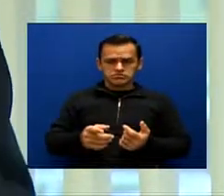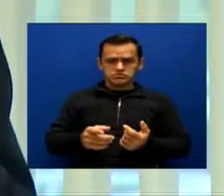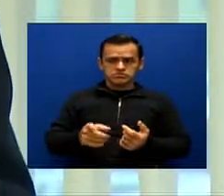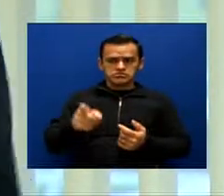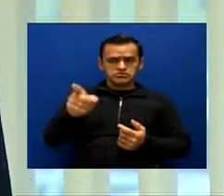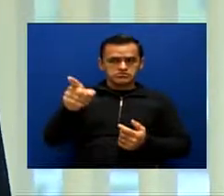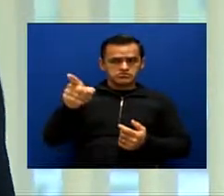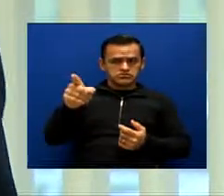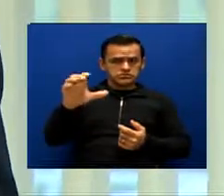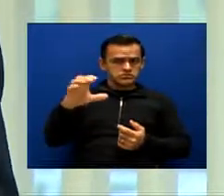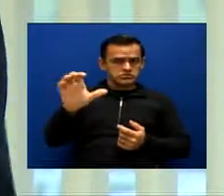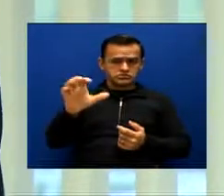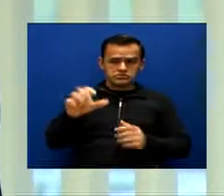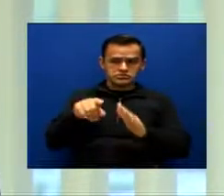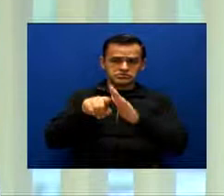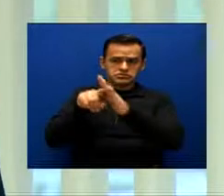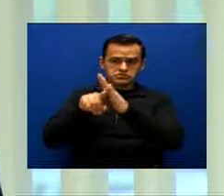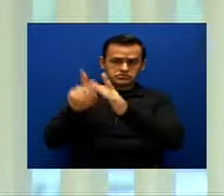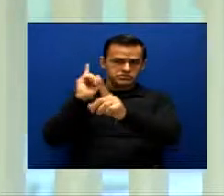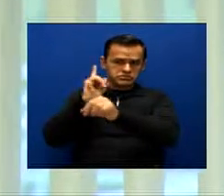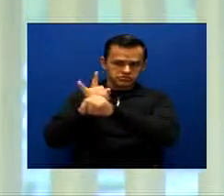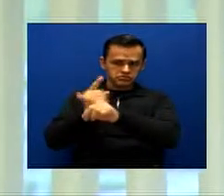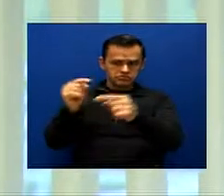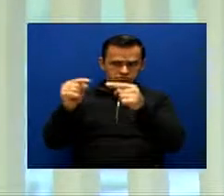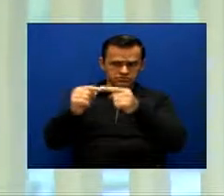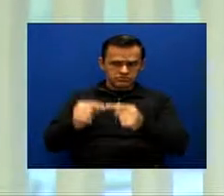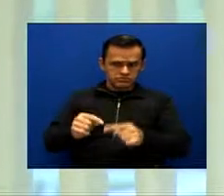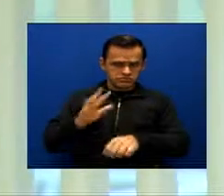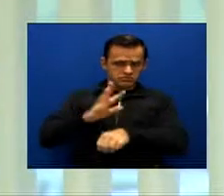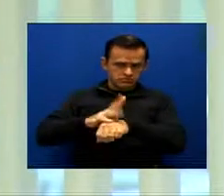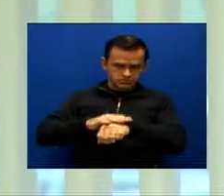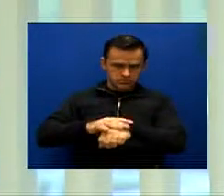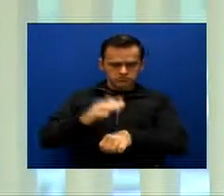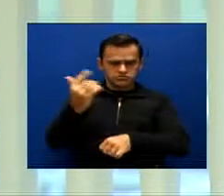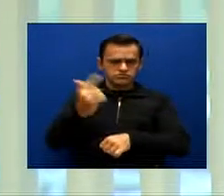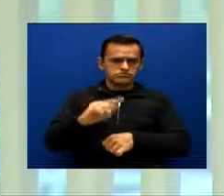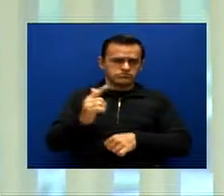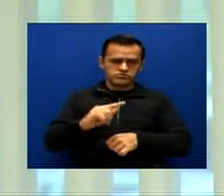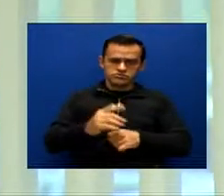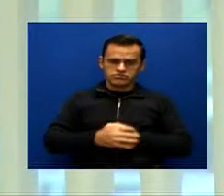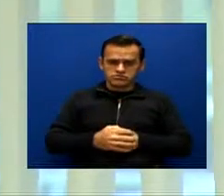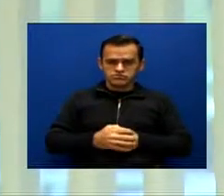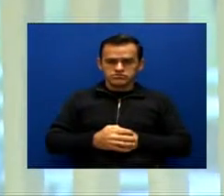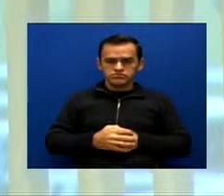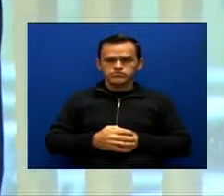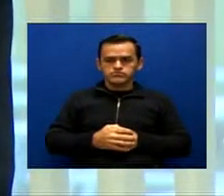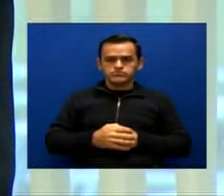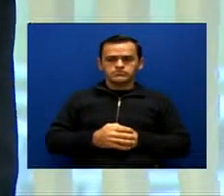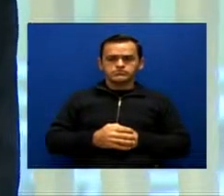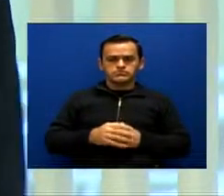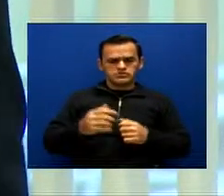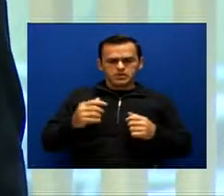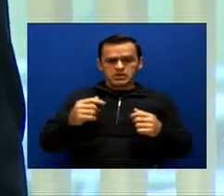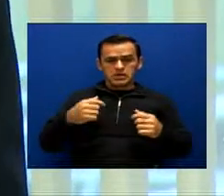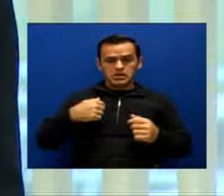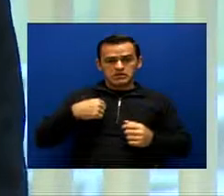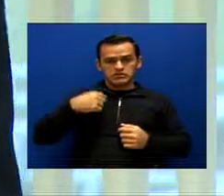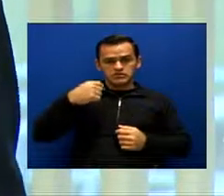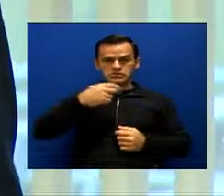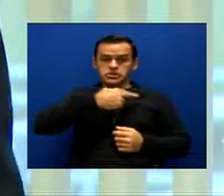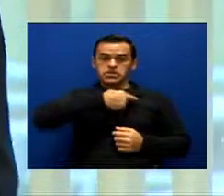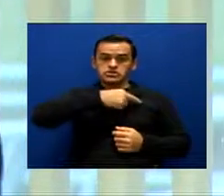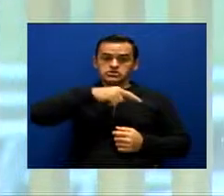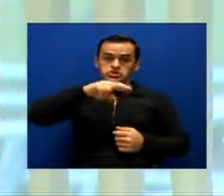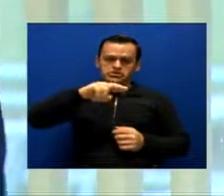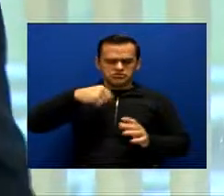respaldo científico bibliográfico. Não quero me ater à questão de religião, como disse,